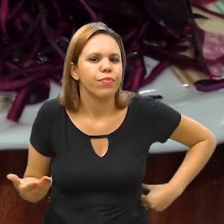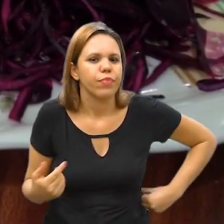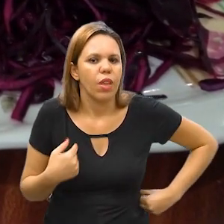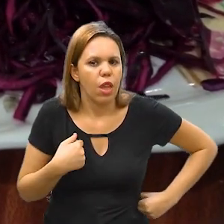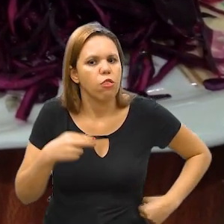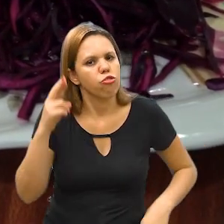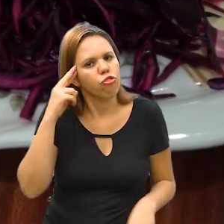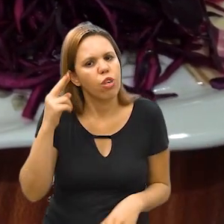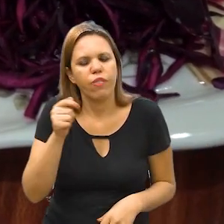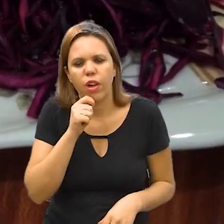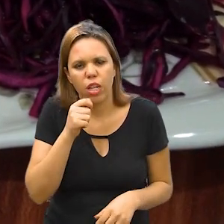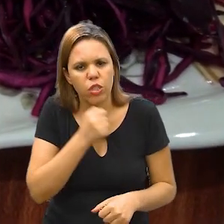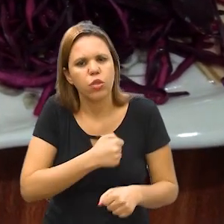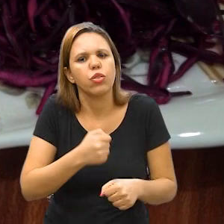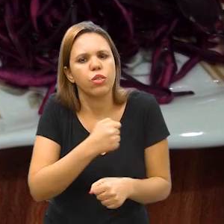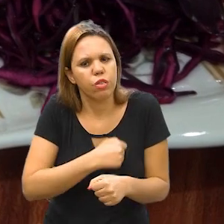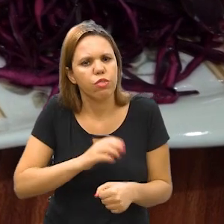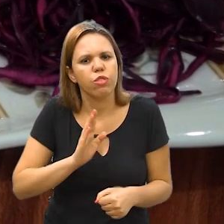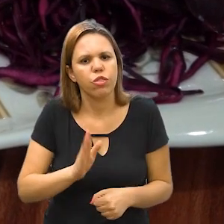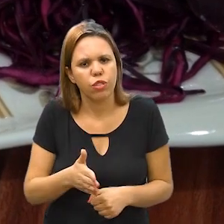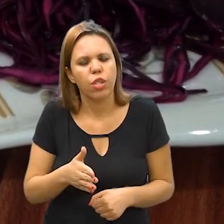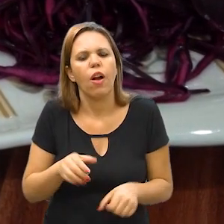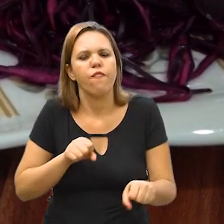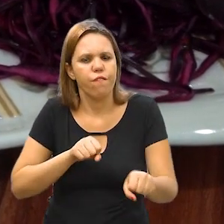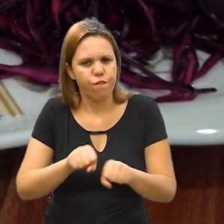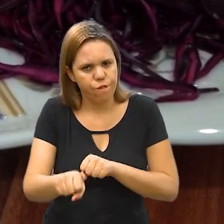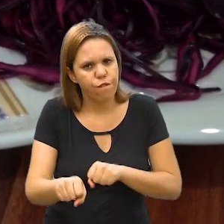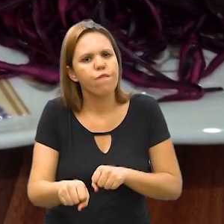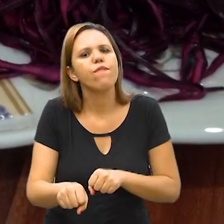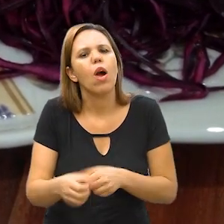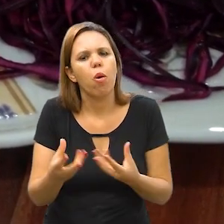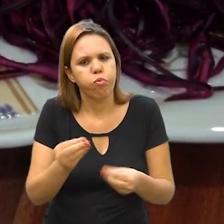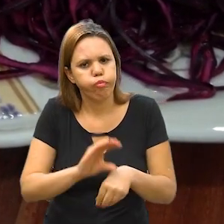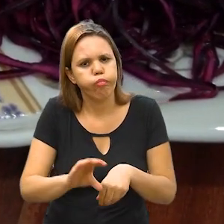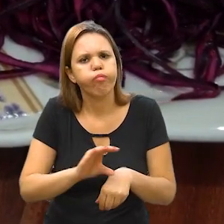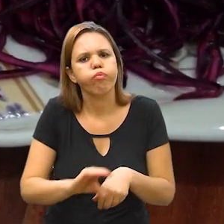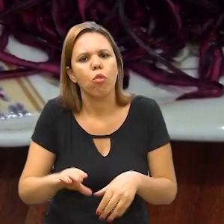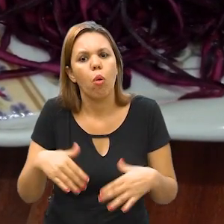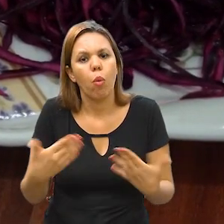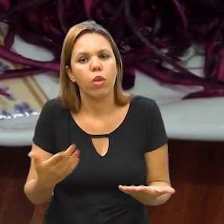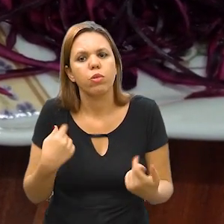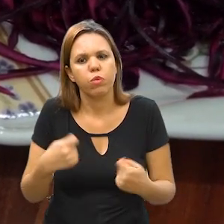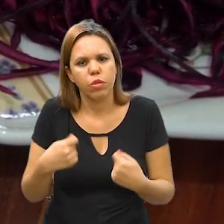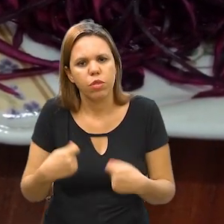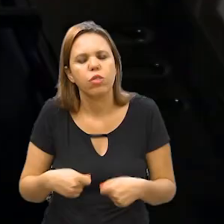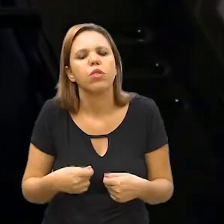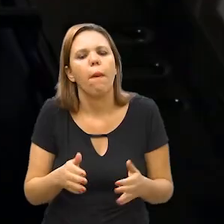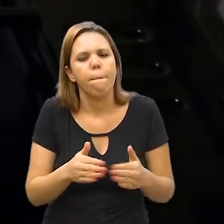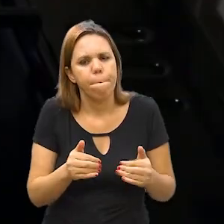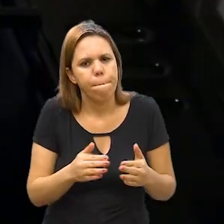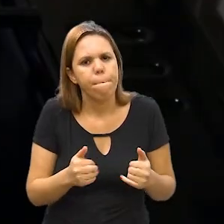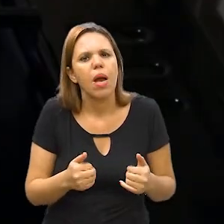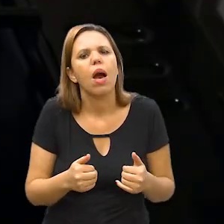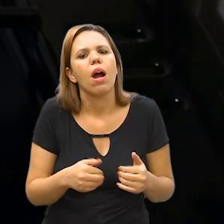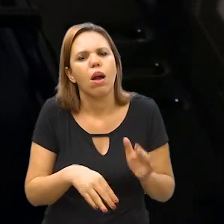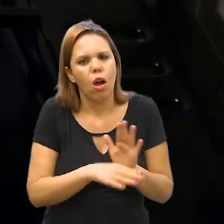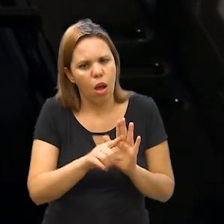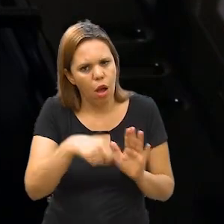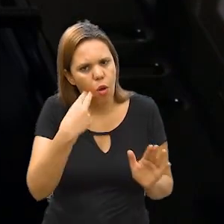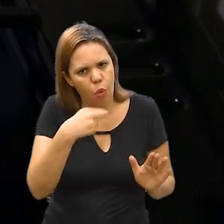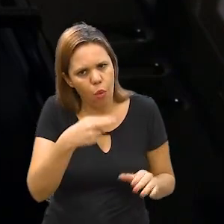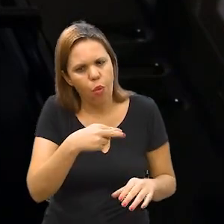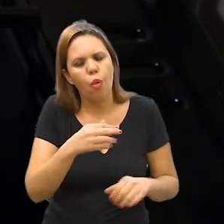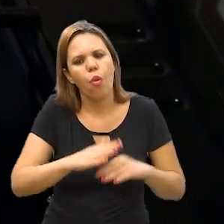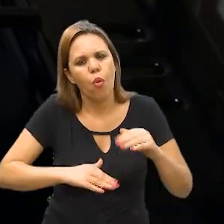eu, chefe ainda de cozinha, já formada e com muitos cursos, quando eu preciso de auxílio, eu peço uma ajudinha para ela,